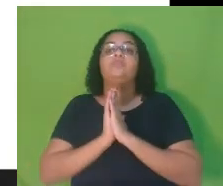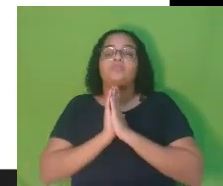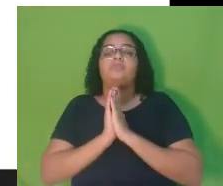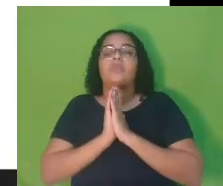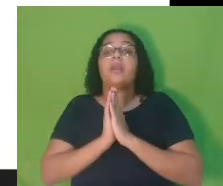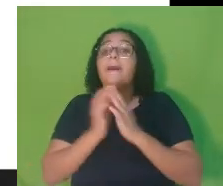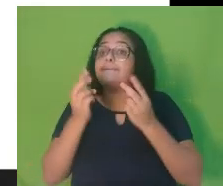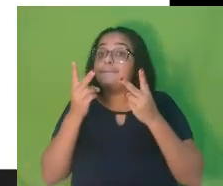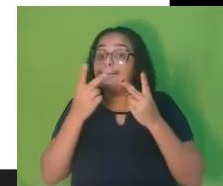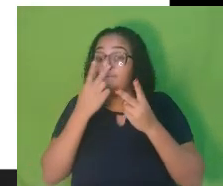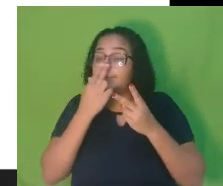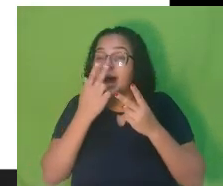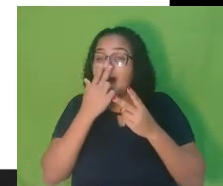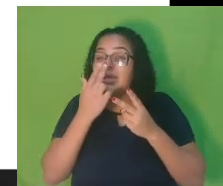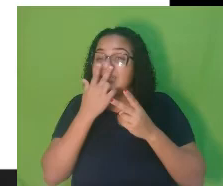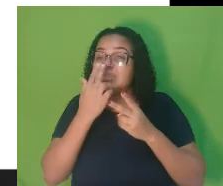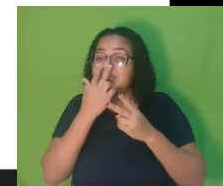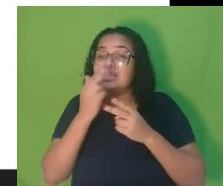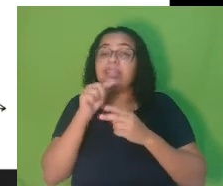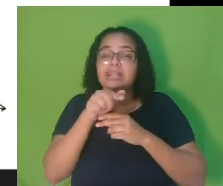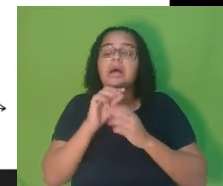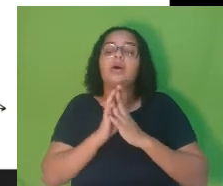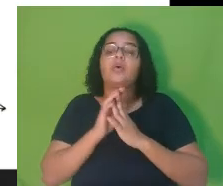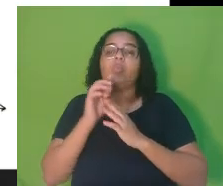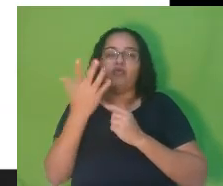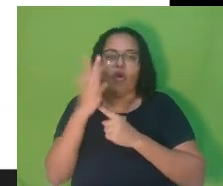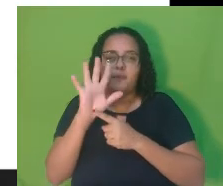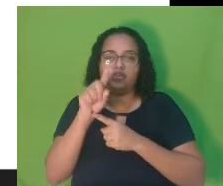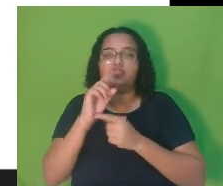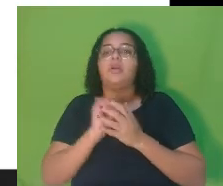Então, é uma situação parecida com essa aqui